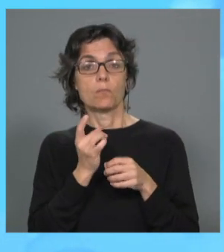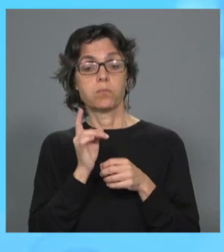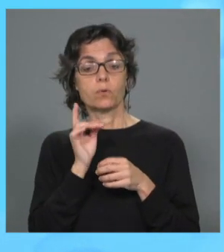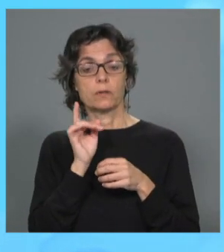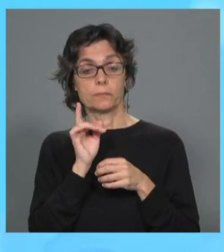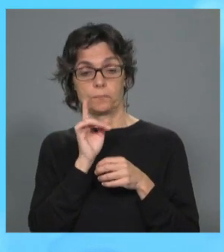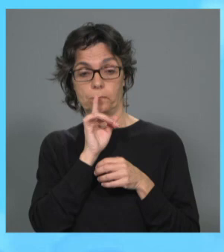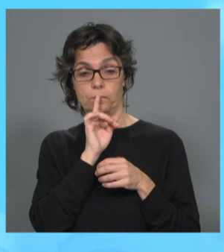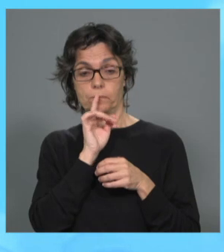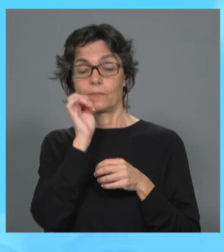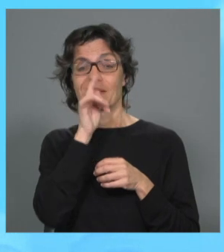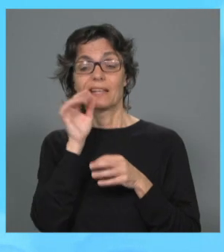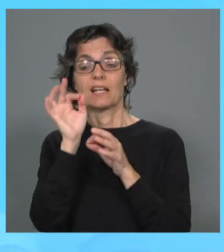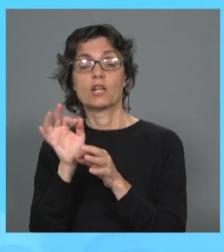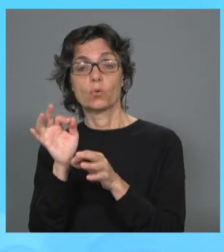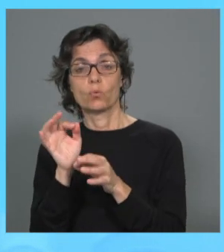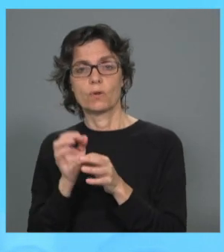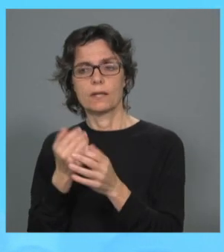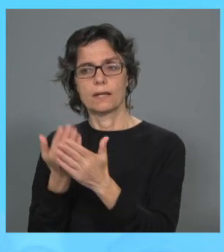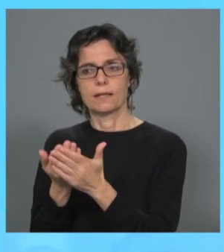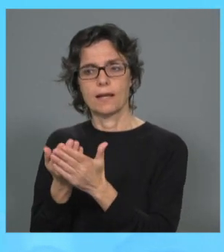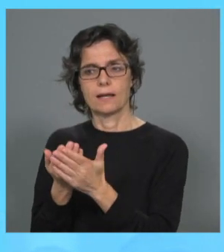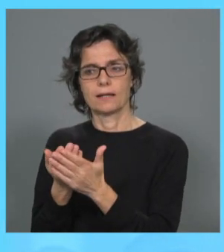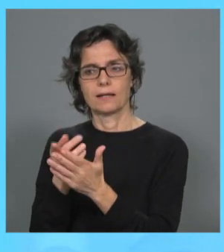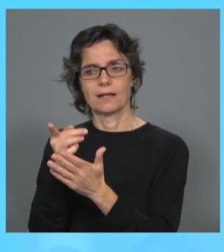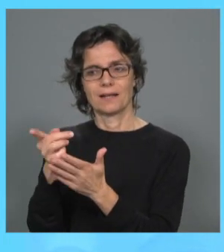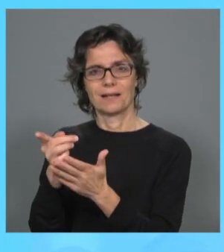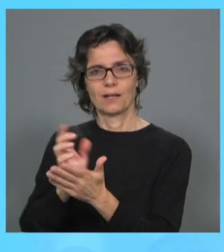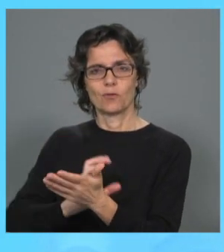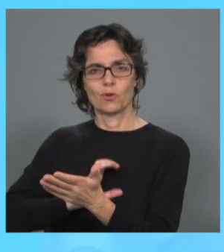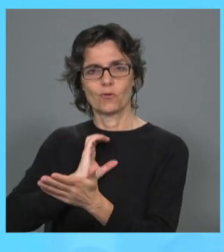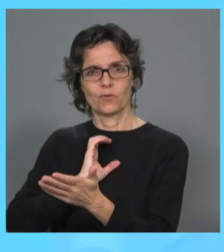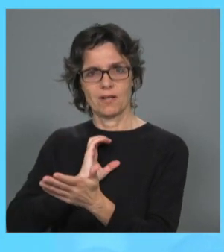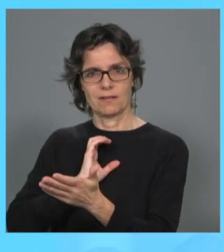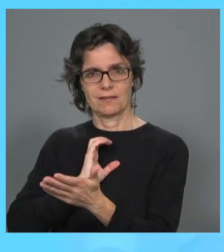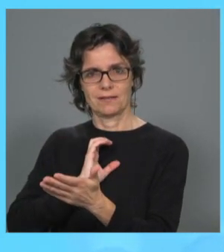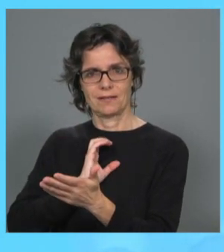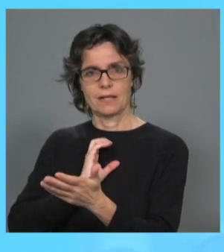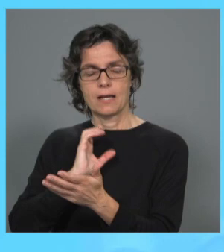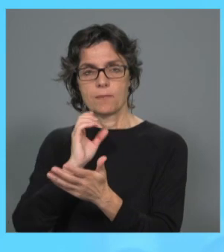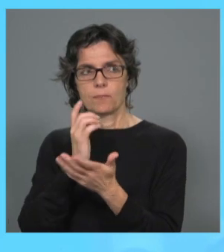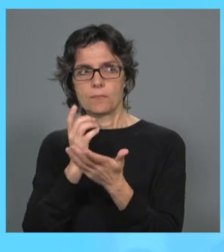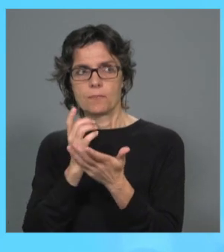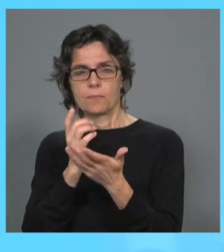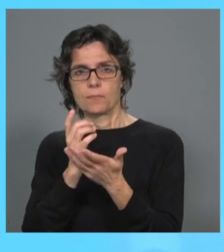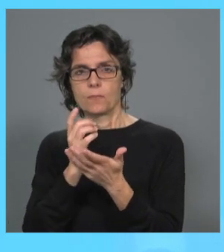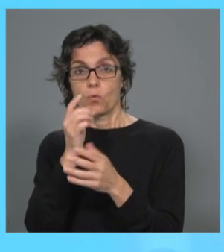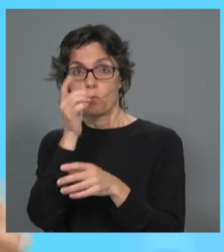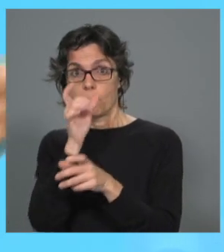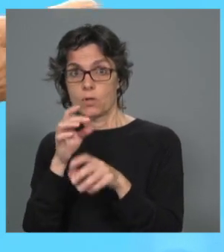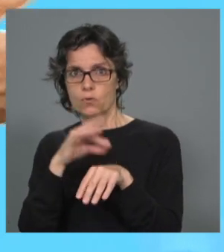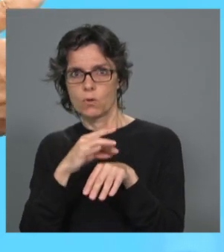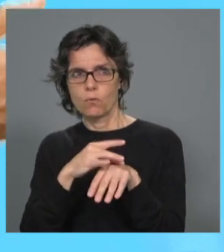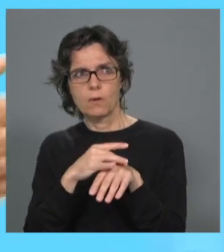que está numa fragilidade extrema. Portanto, a pessoa como se aproxima, com que o interesse lhe mostra, o acolhimento,